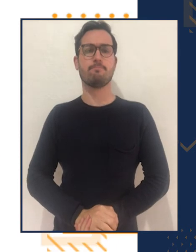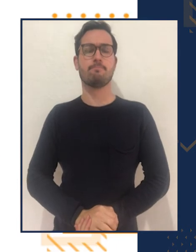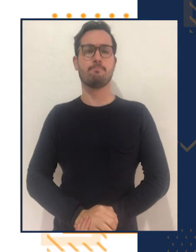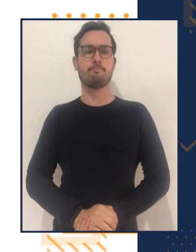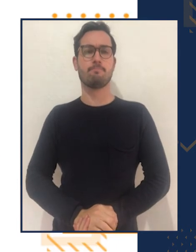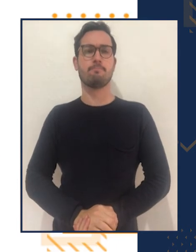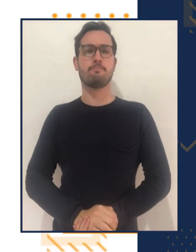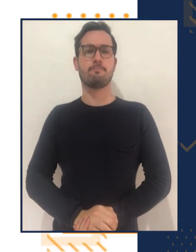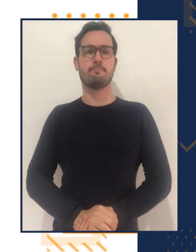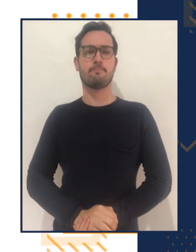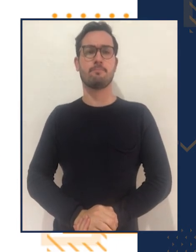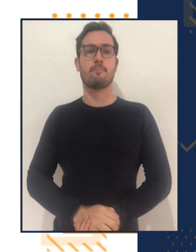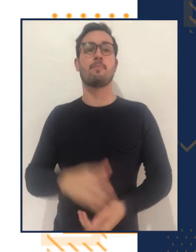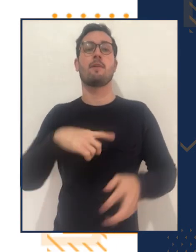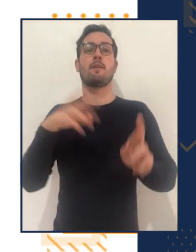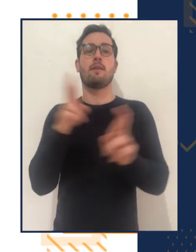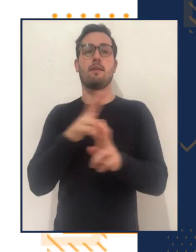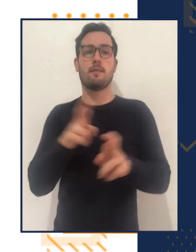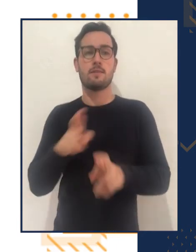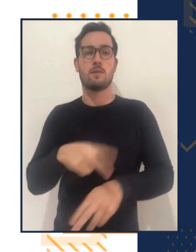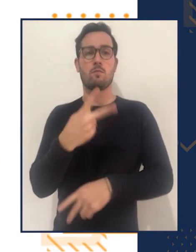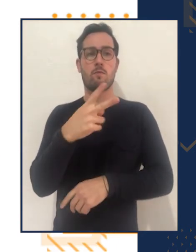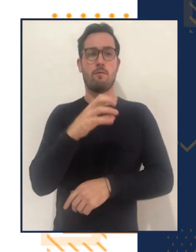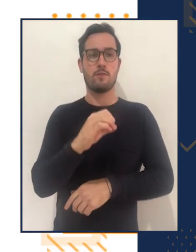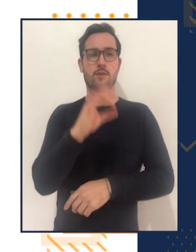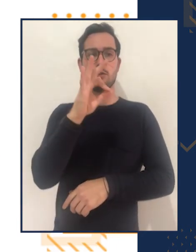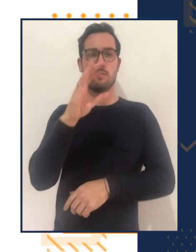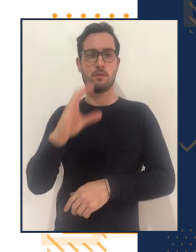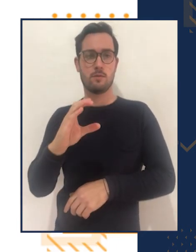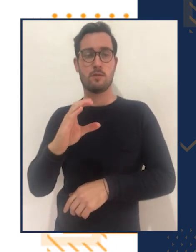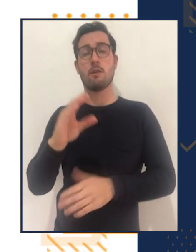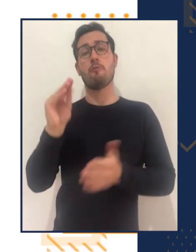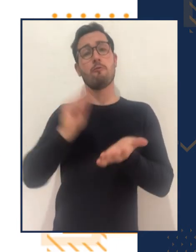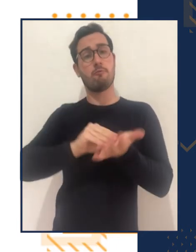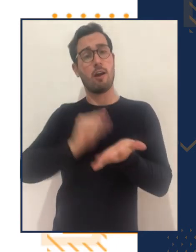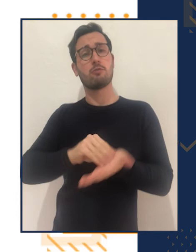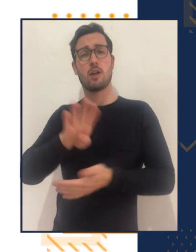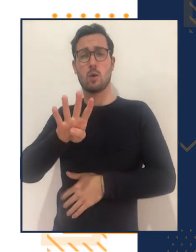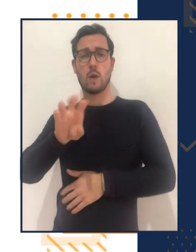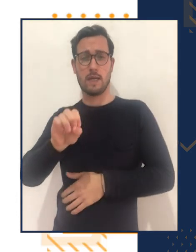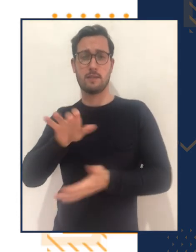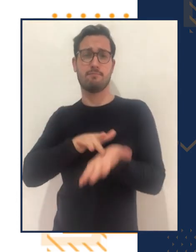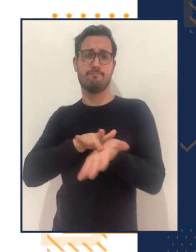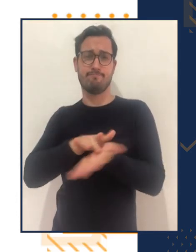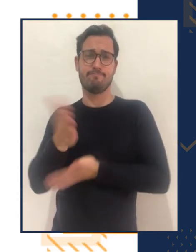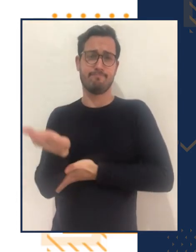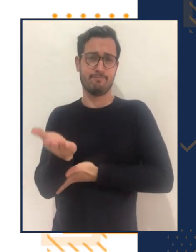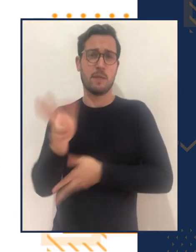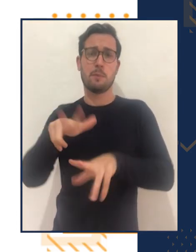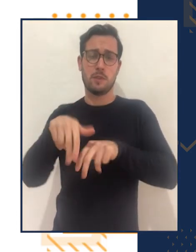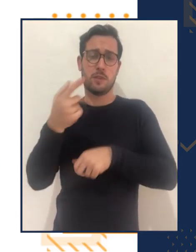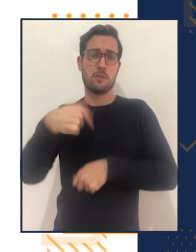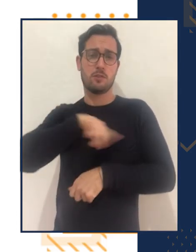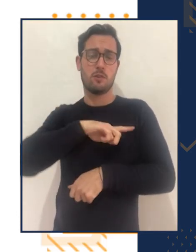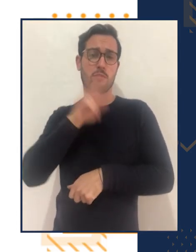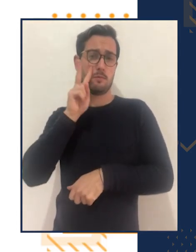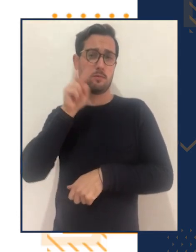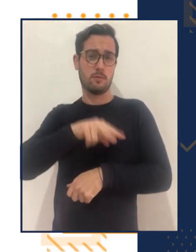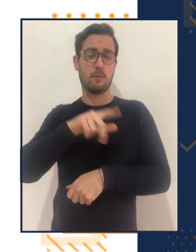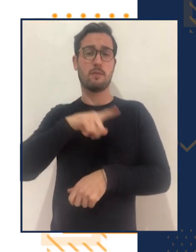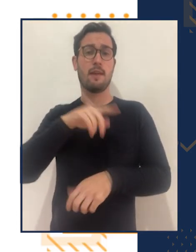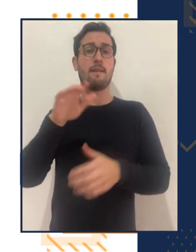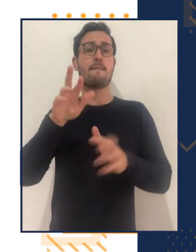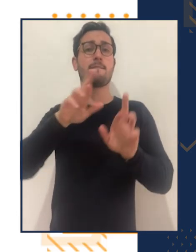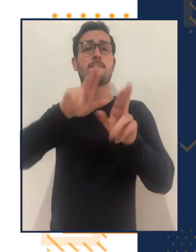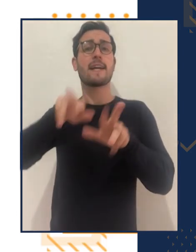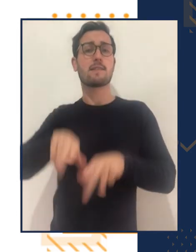graus que está sendo aplicado sobre o componente, então em relação a 20 graus, valeu 40 graus. Certo? Então aqui a gente tem que levar em